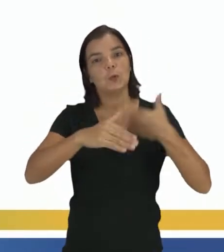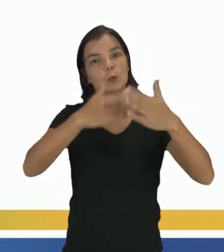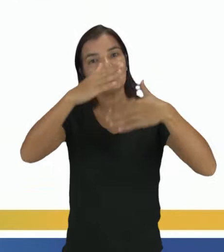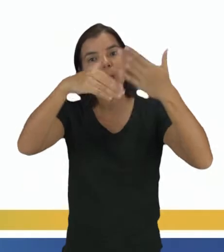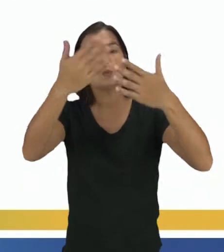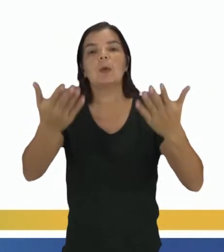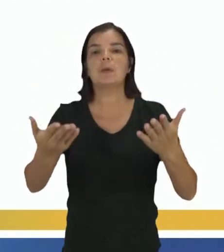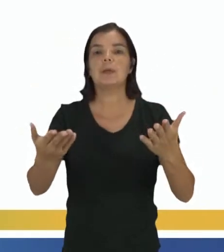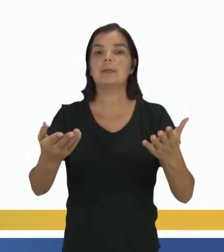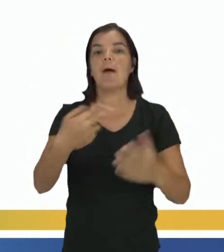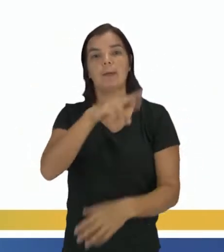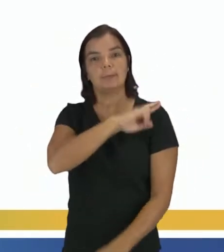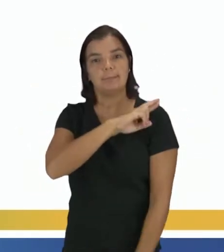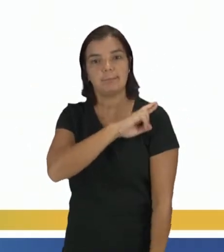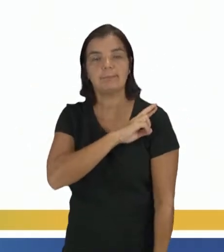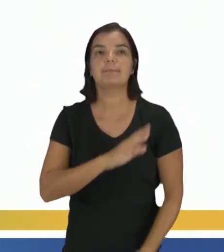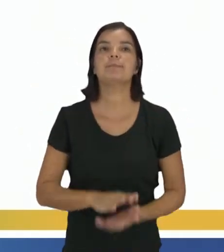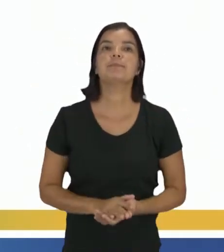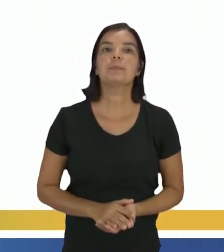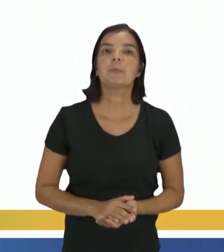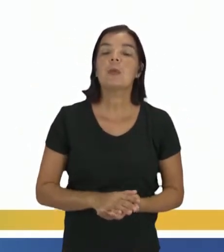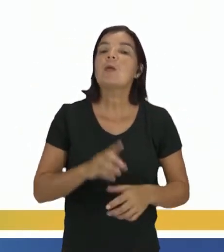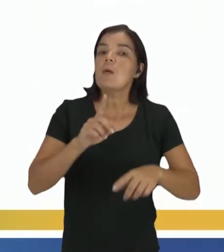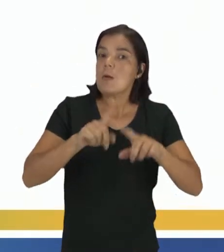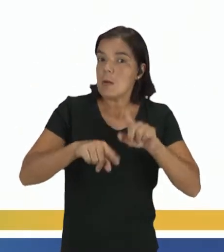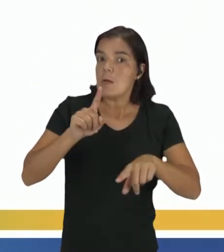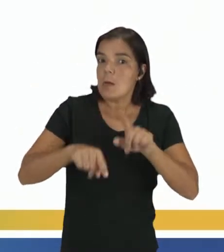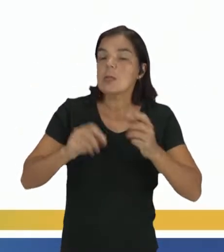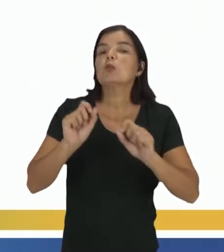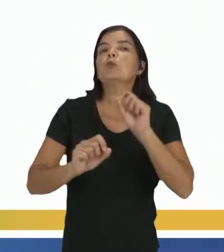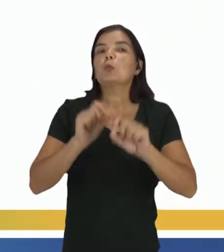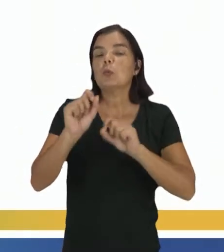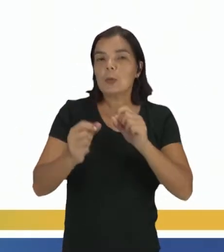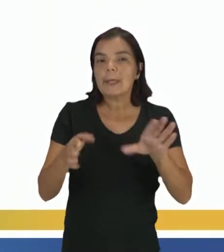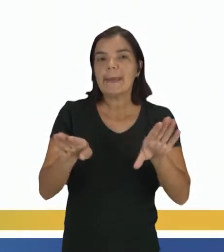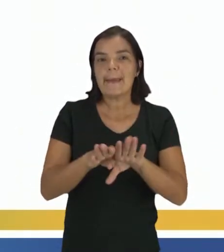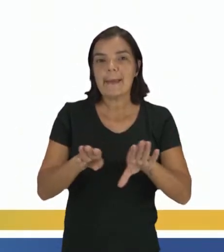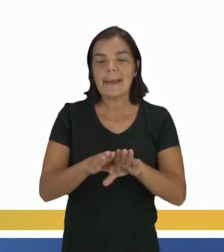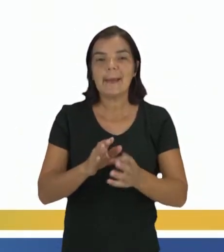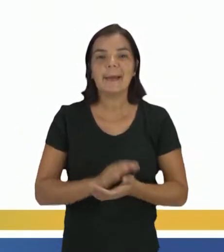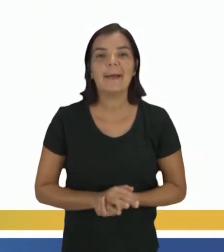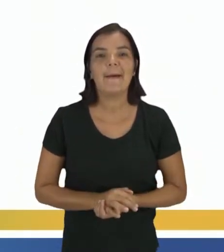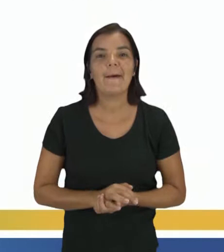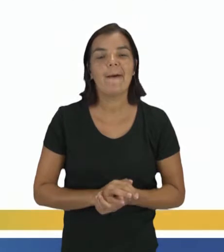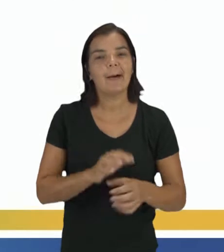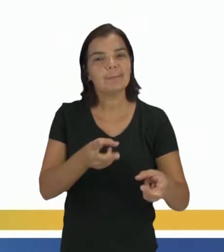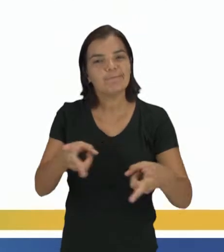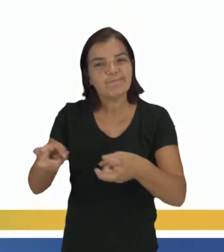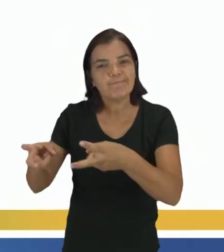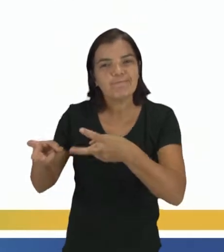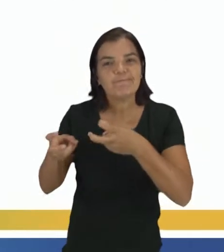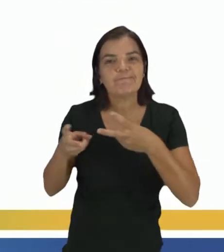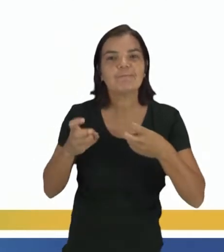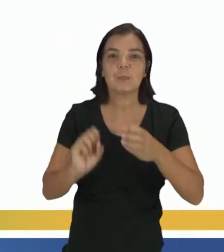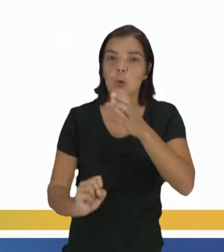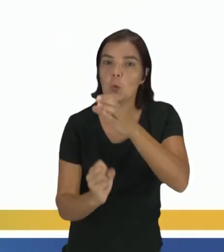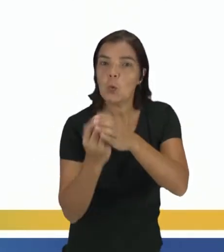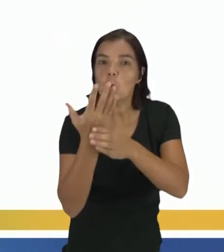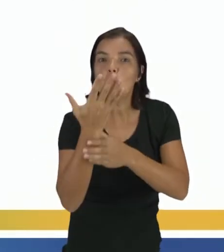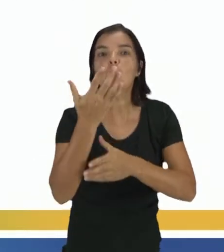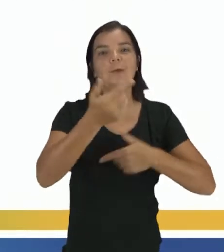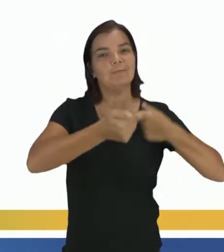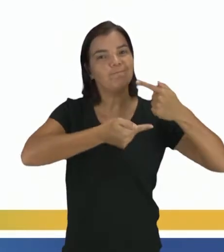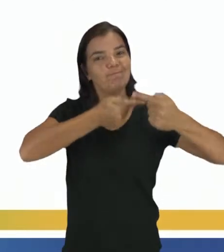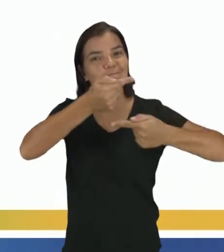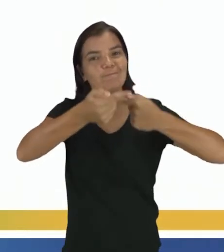esse tipo de papel. E esse material ele é intensificado, Nós vamos intensificar a exploração das matérias-primas. Aquela relação